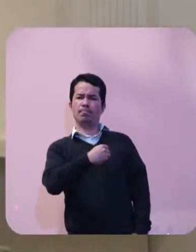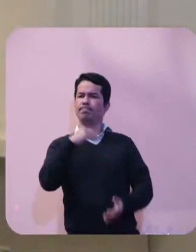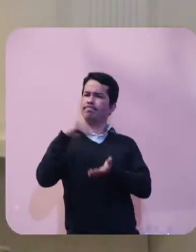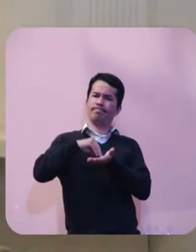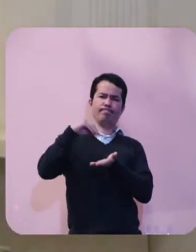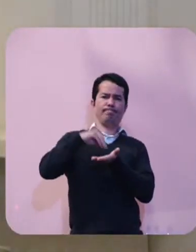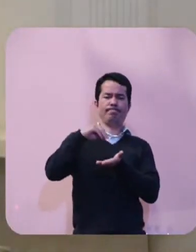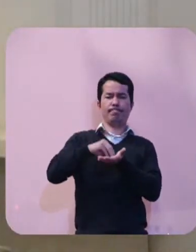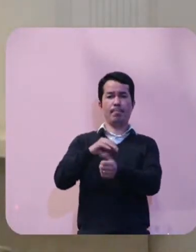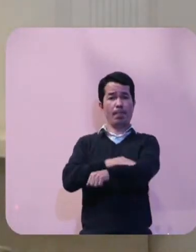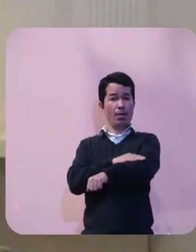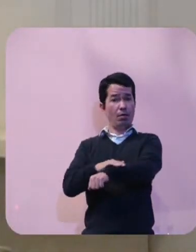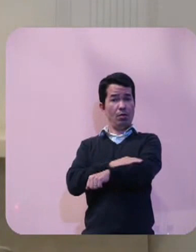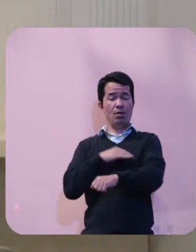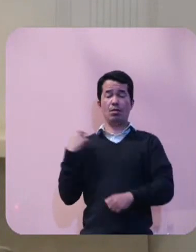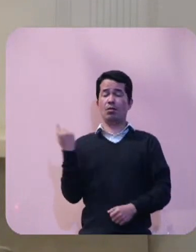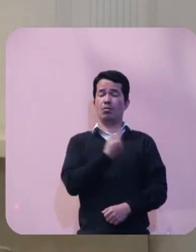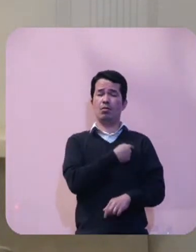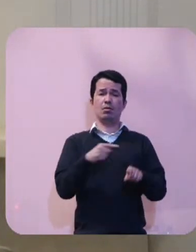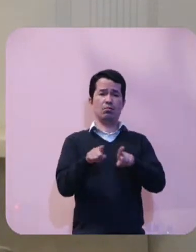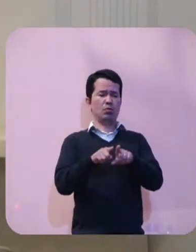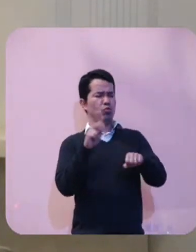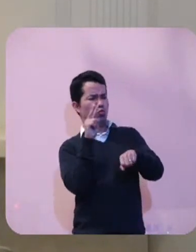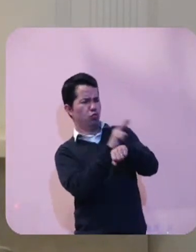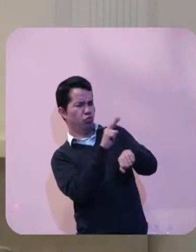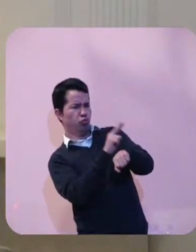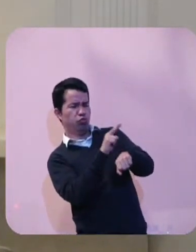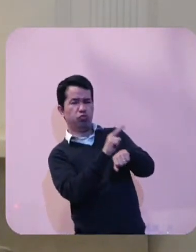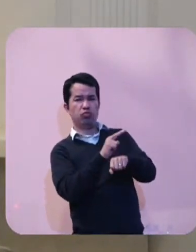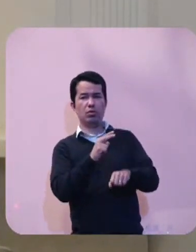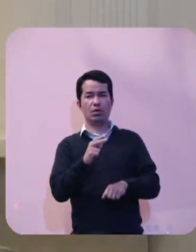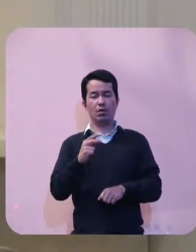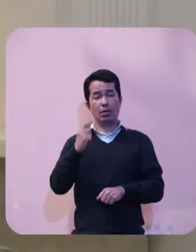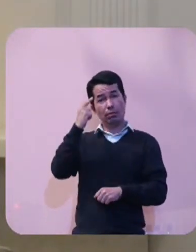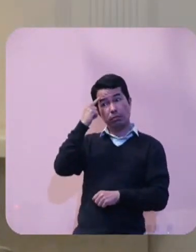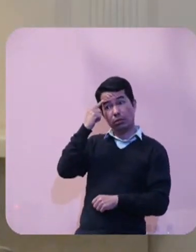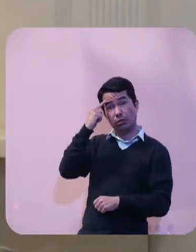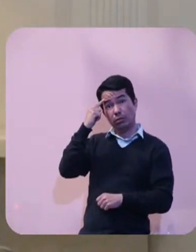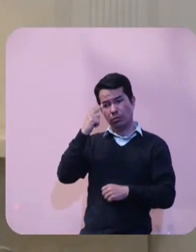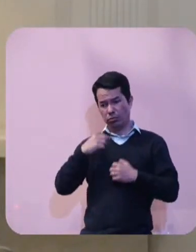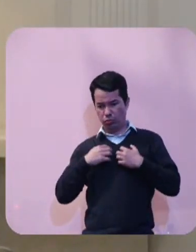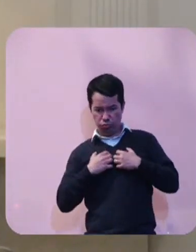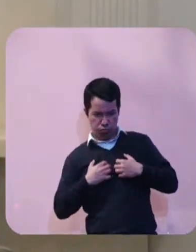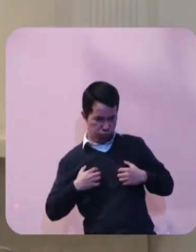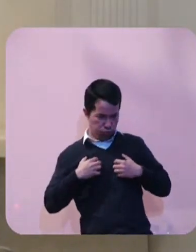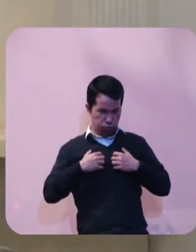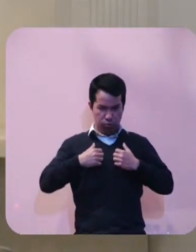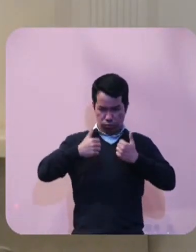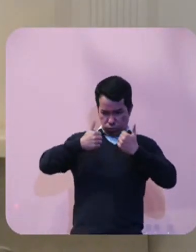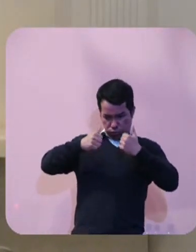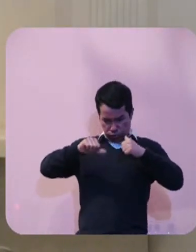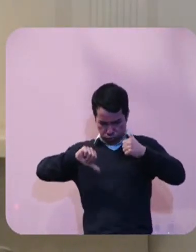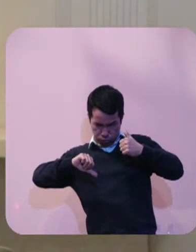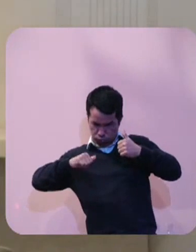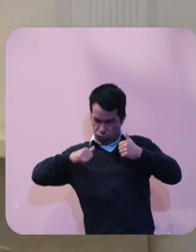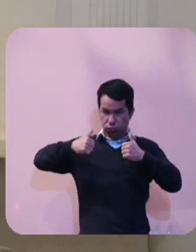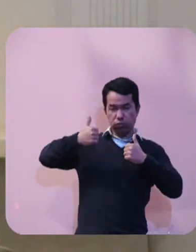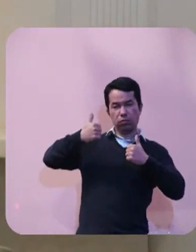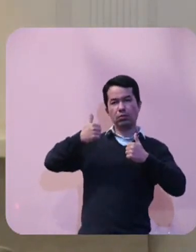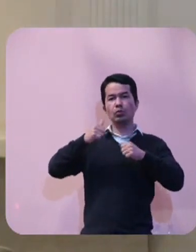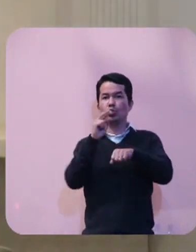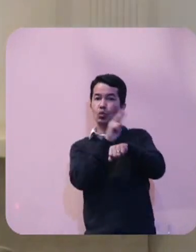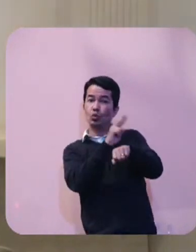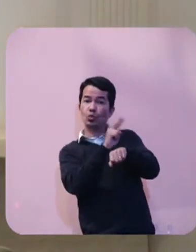filhos, que é cuidar da alma, da vida, das emoções deles. Em outros momentos, no